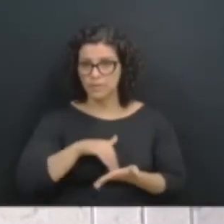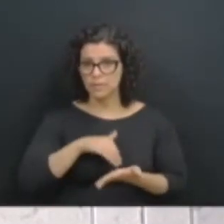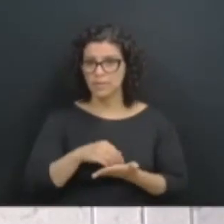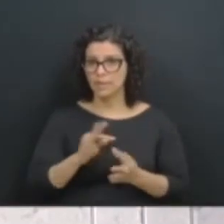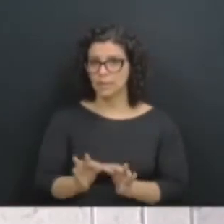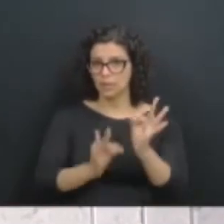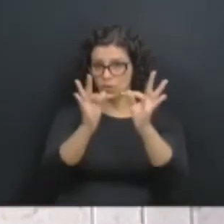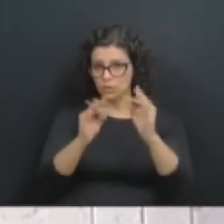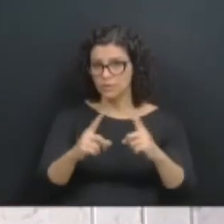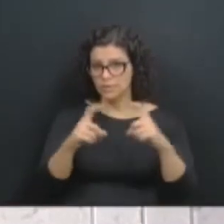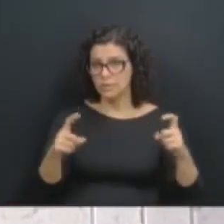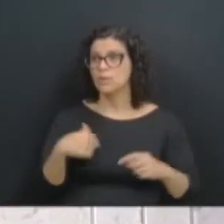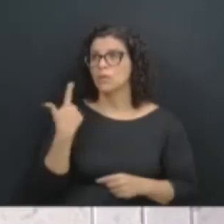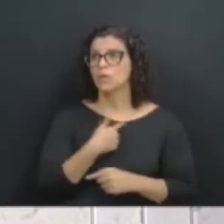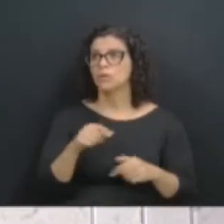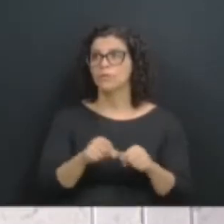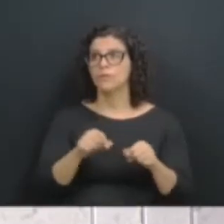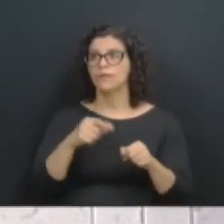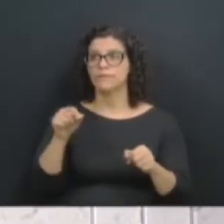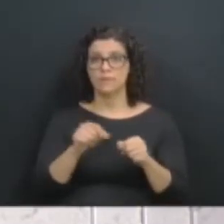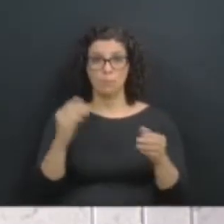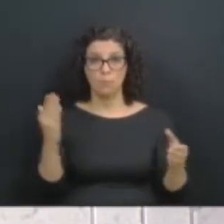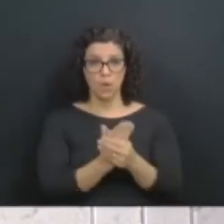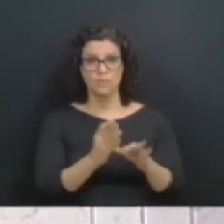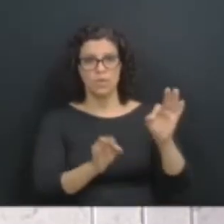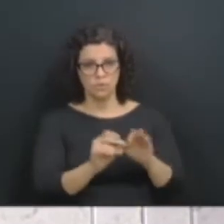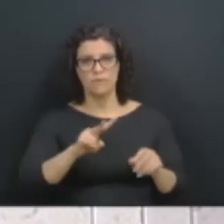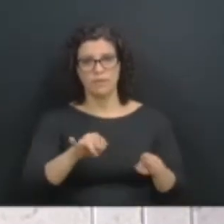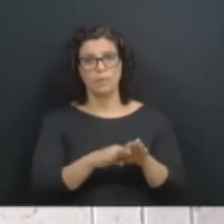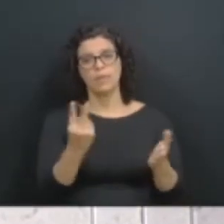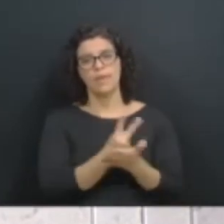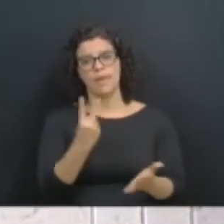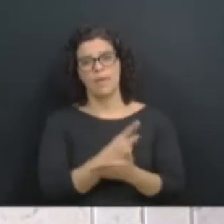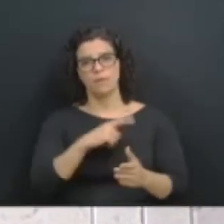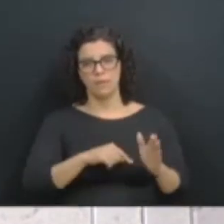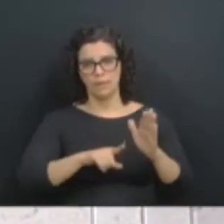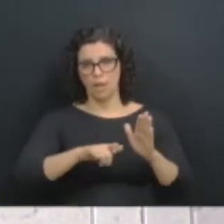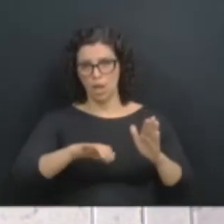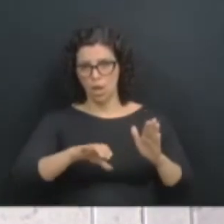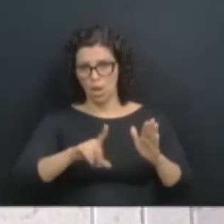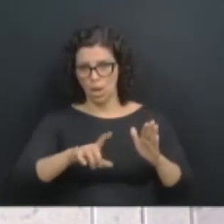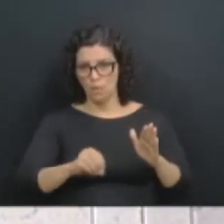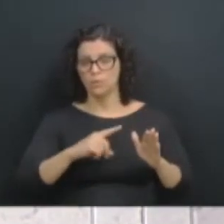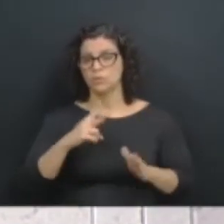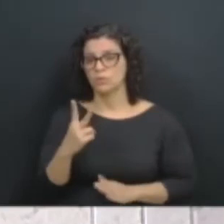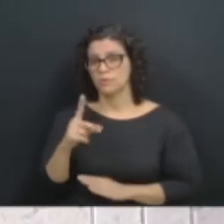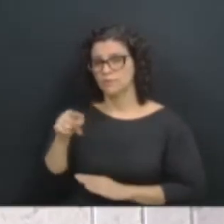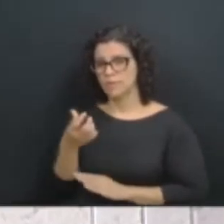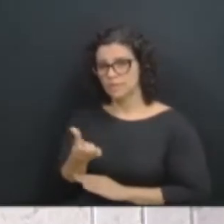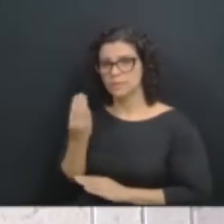e Tecnologia, nós vamos acionar isso judicialmente, inclusive, porque está errado, tinha 2,6